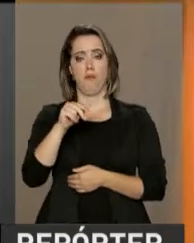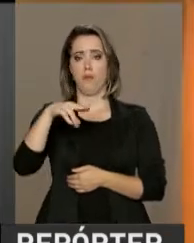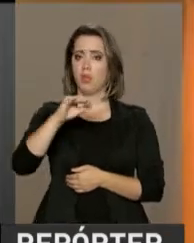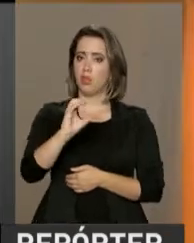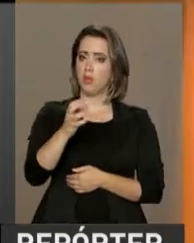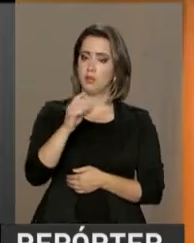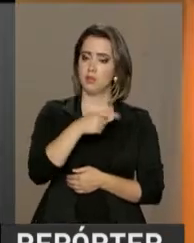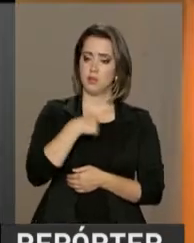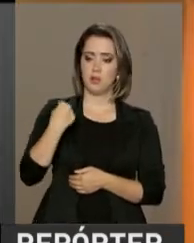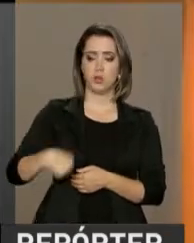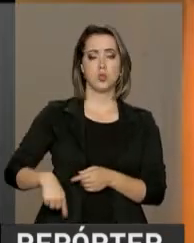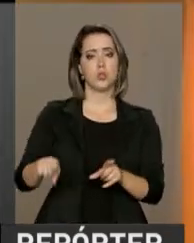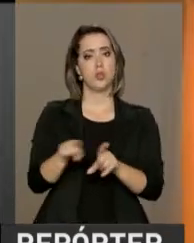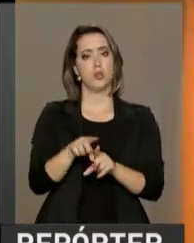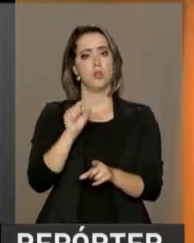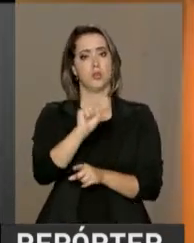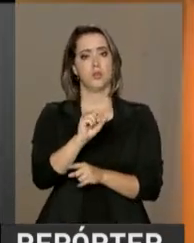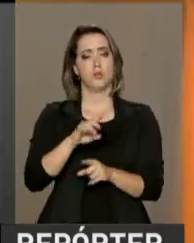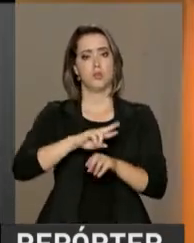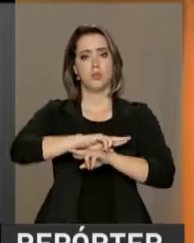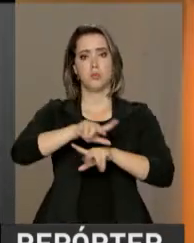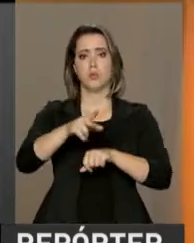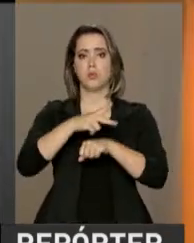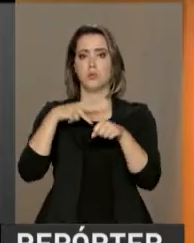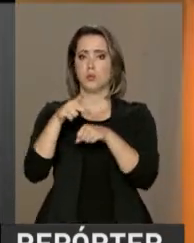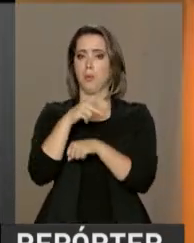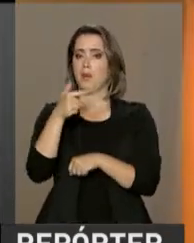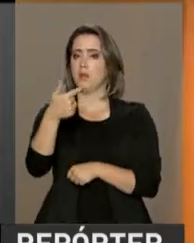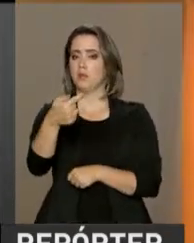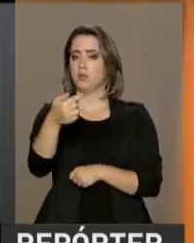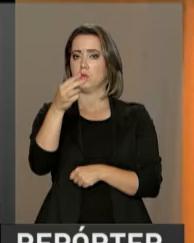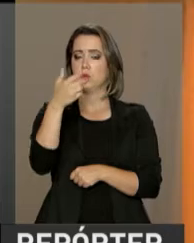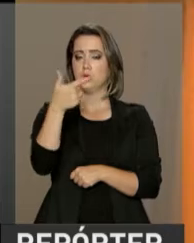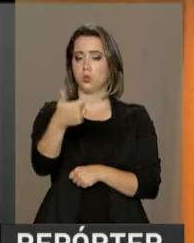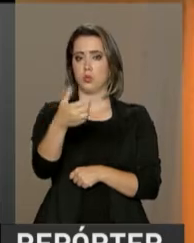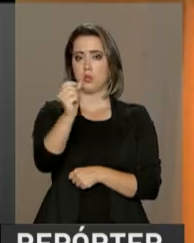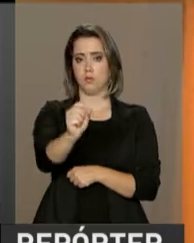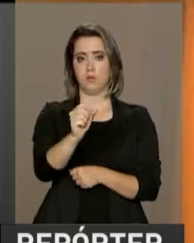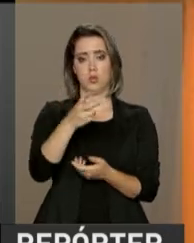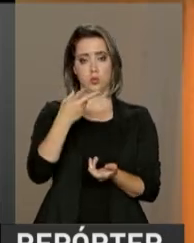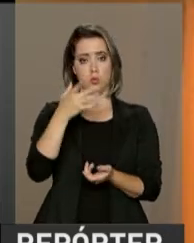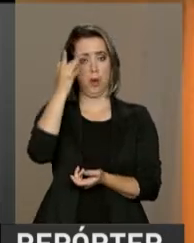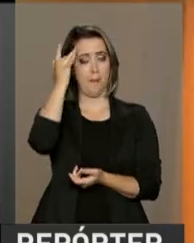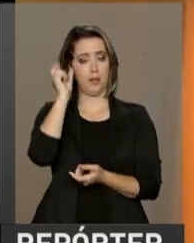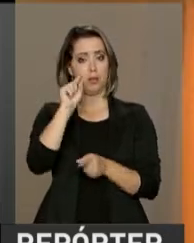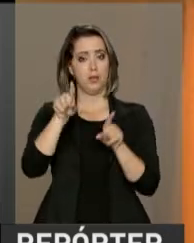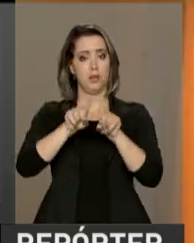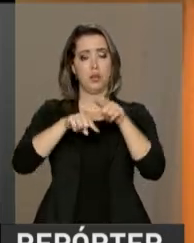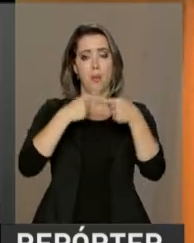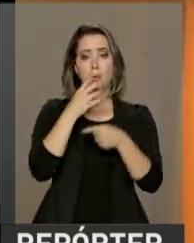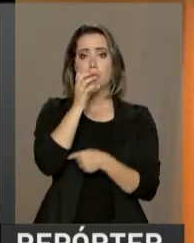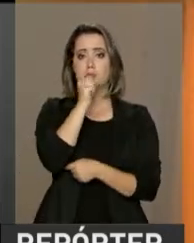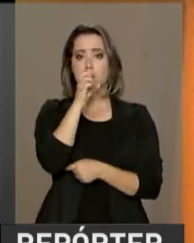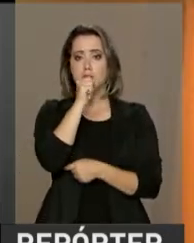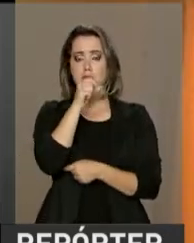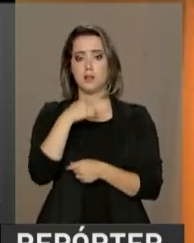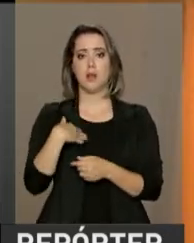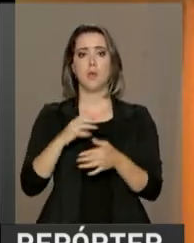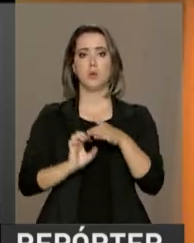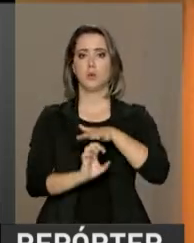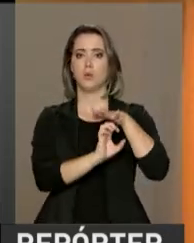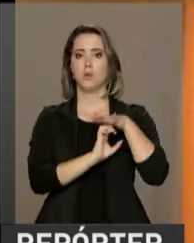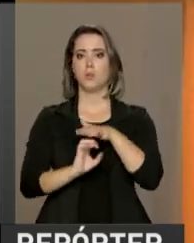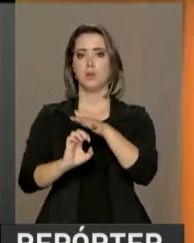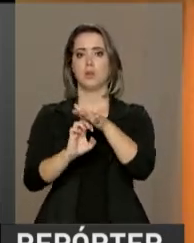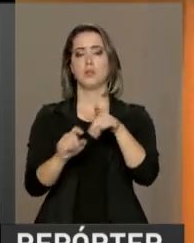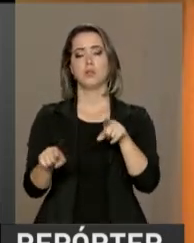ele se reúne com os ministros das finanças dos países do g20 se no sábado ele se reuniu com investidores e esse é o último dia da agenda do